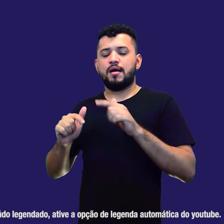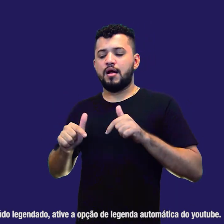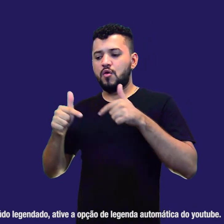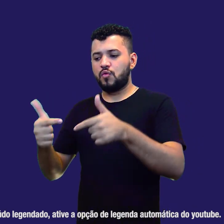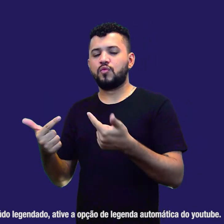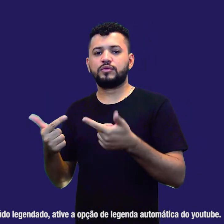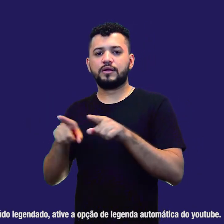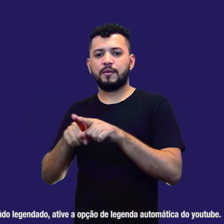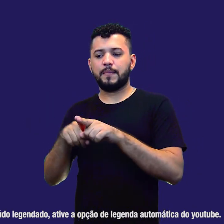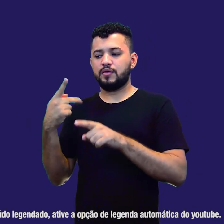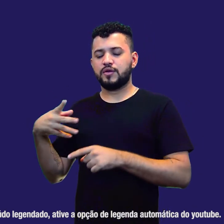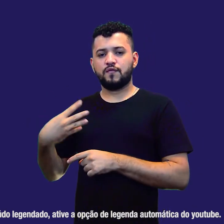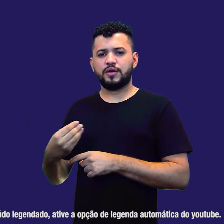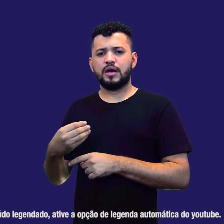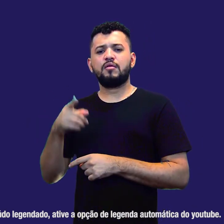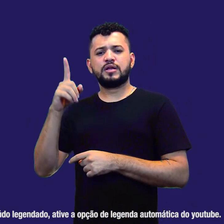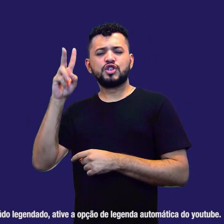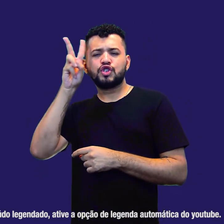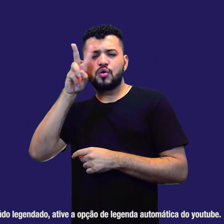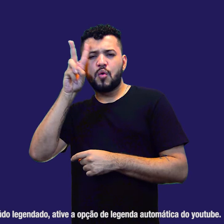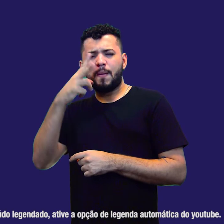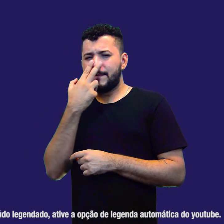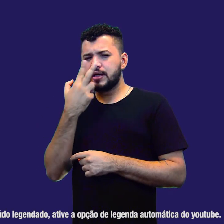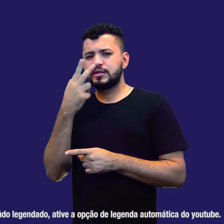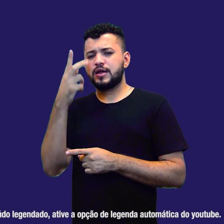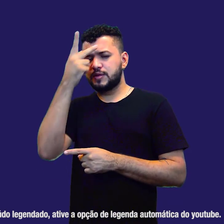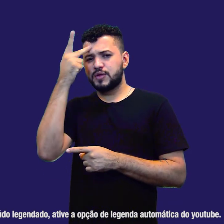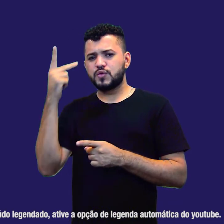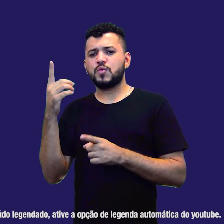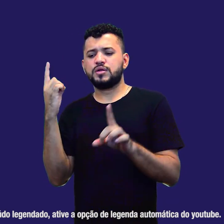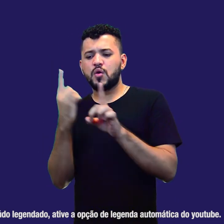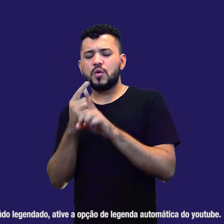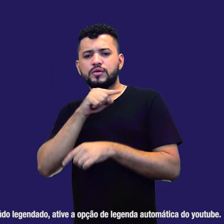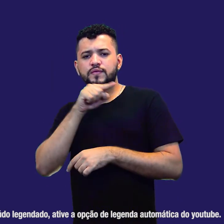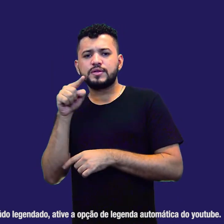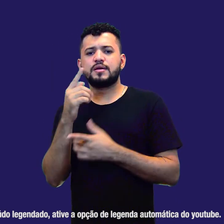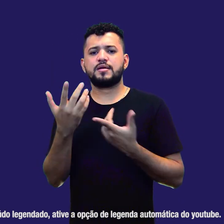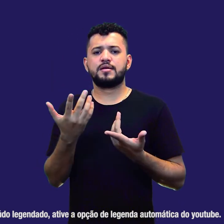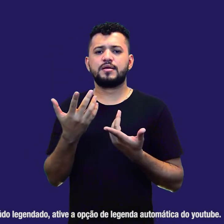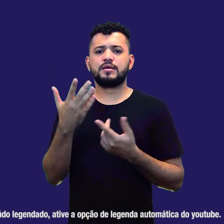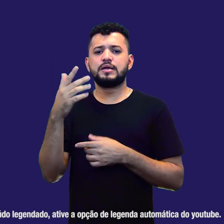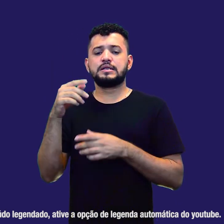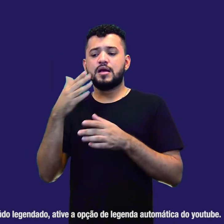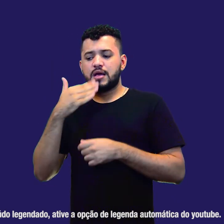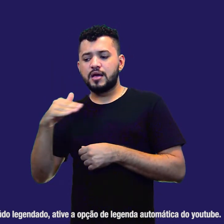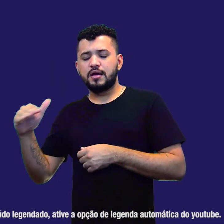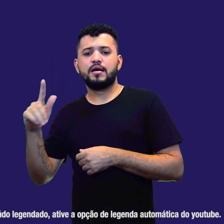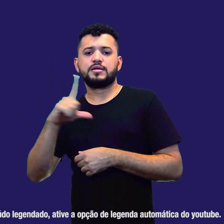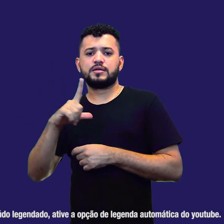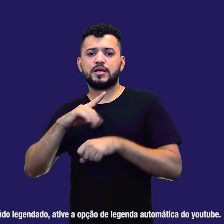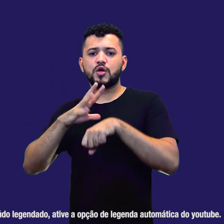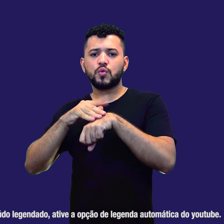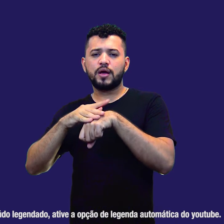vocês encontram aí, que pessoas que chegam até vocês, pais, familiares, com crianças nessa situação,